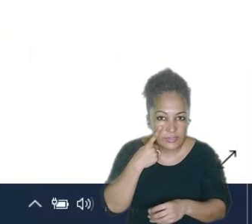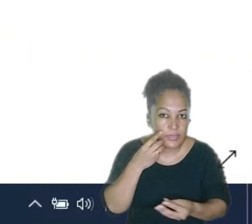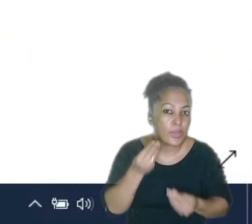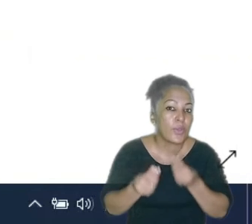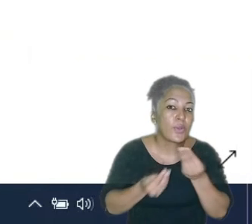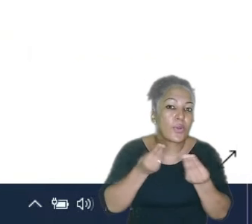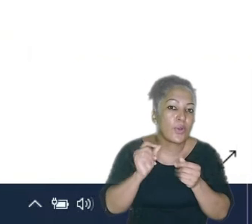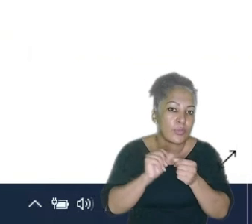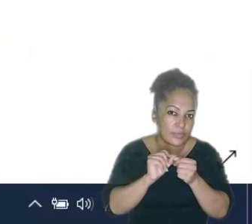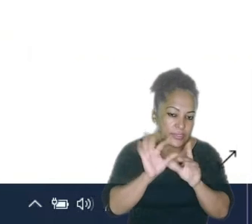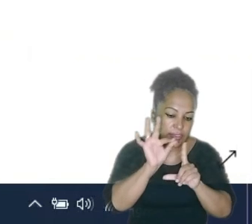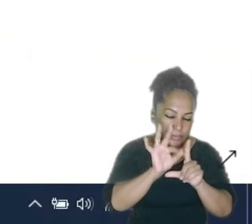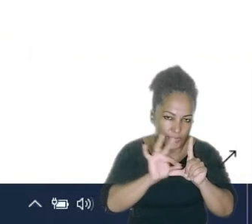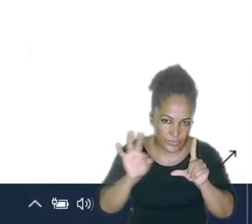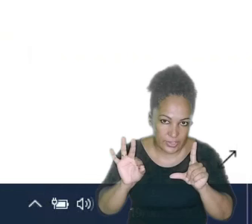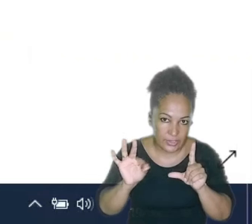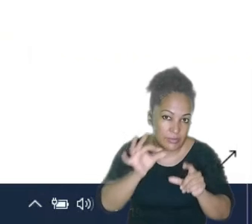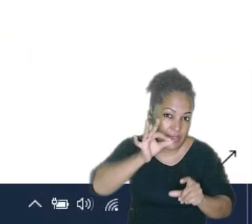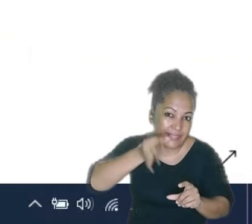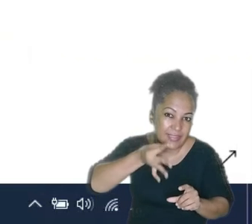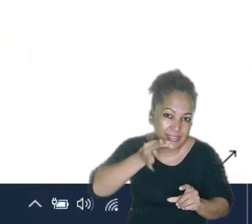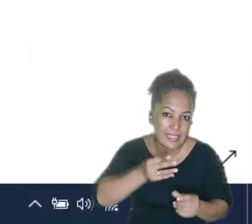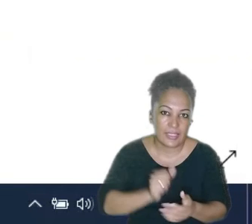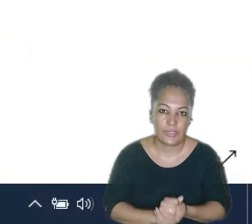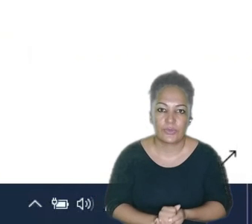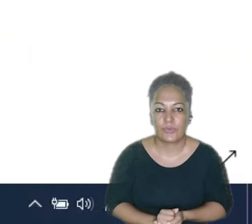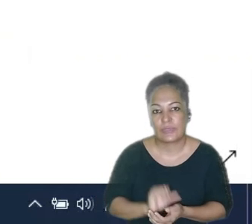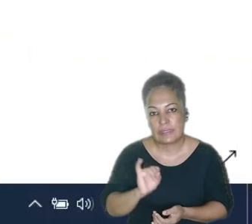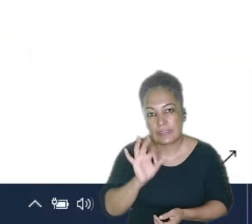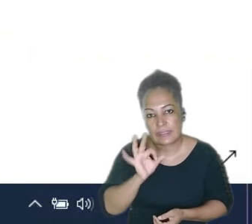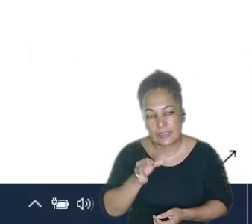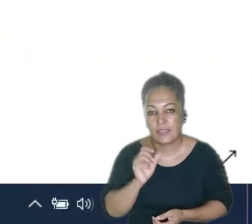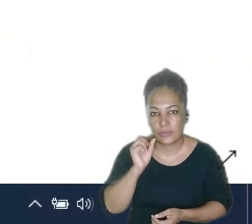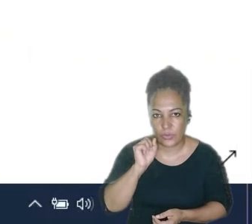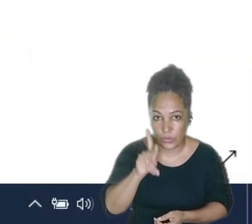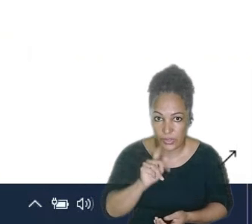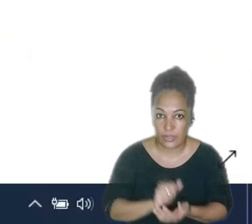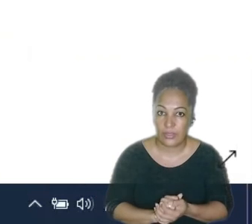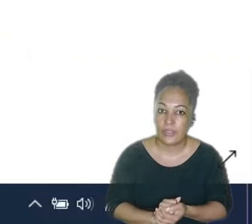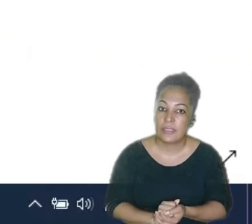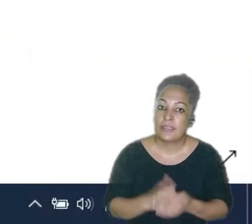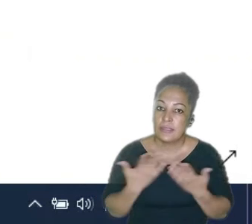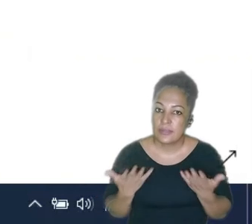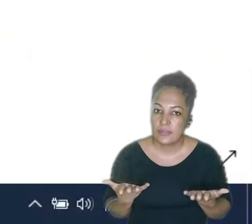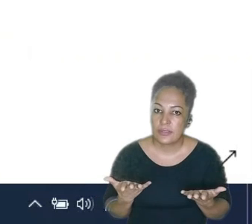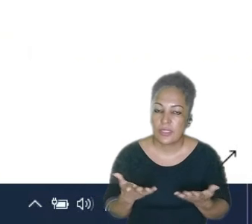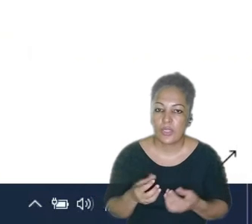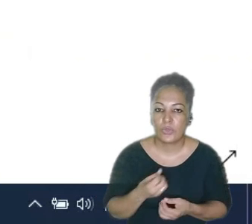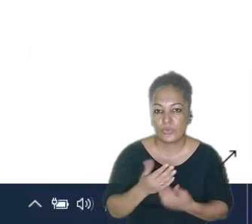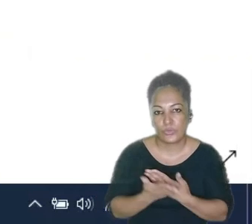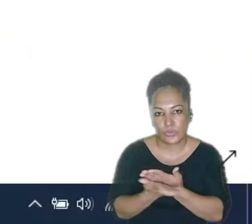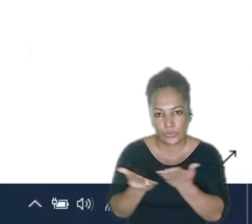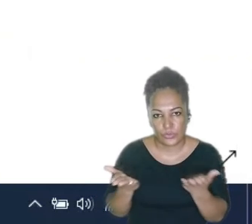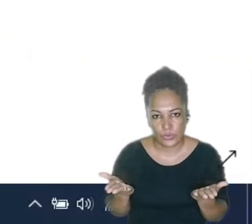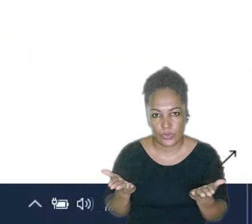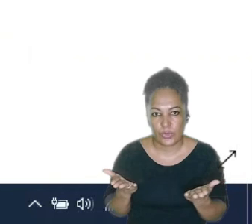de correção e vai ver, né? Vai ver se está batendo com a correção ou não, se funciona ou não e etc, tá bom? Então